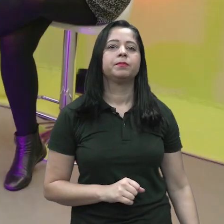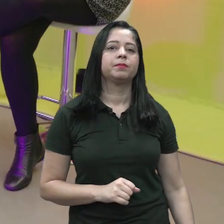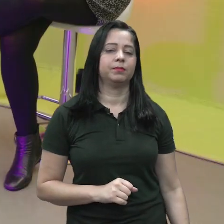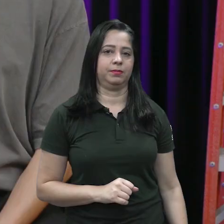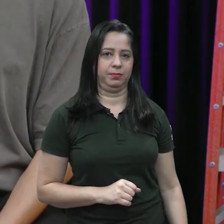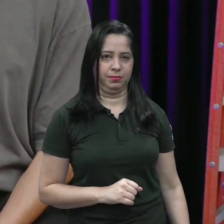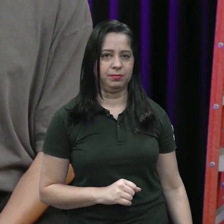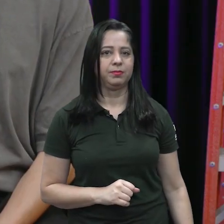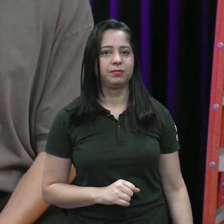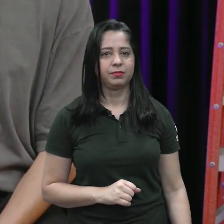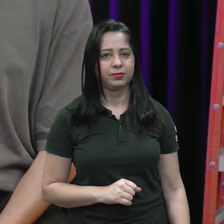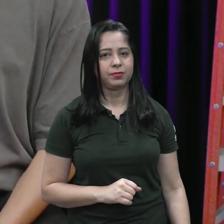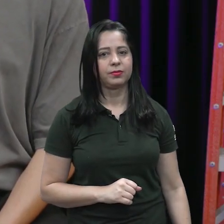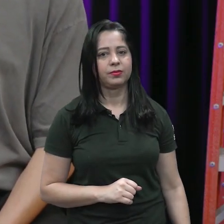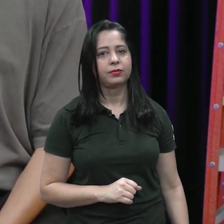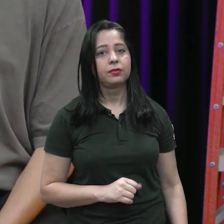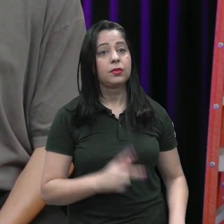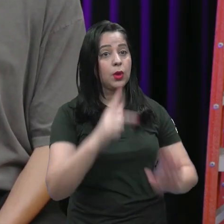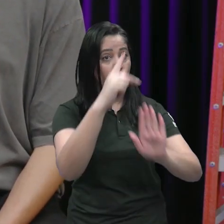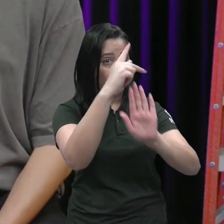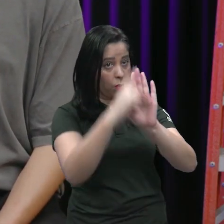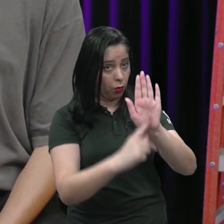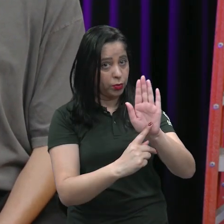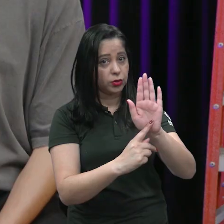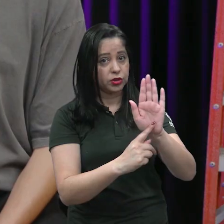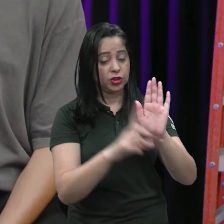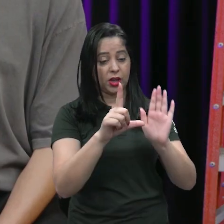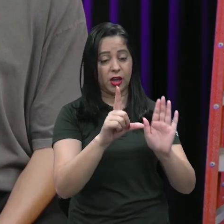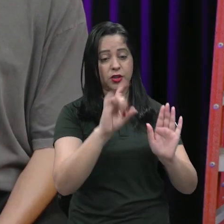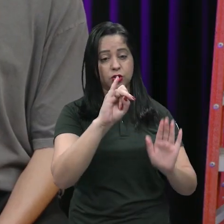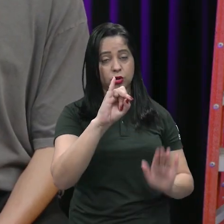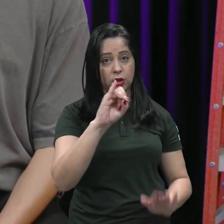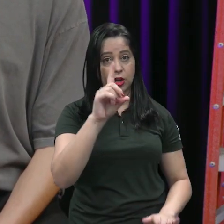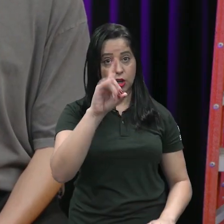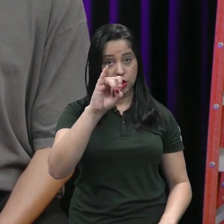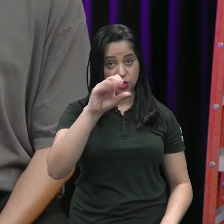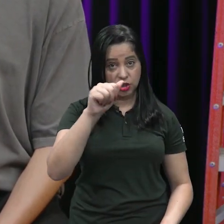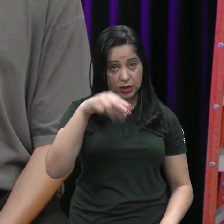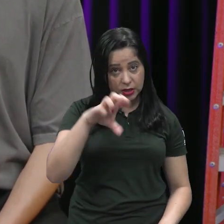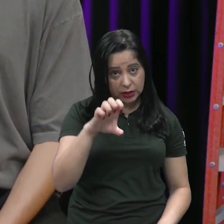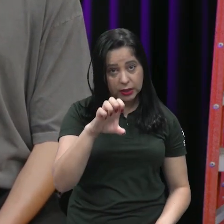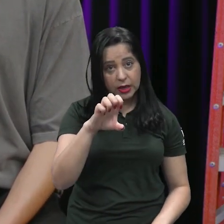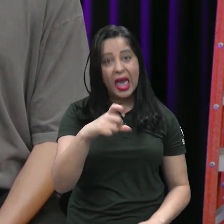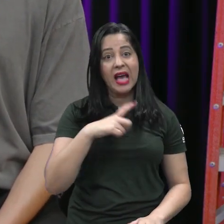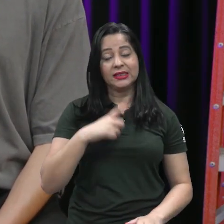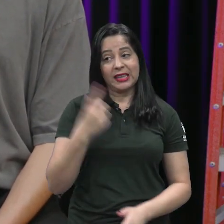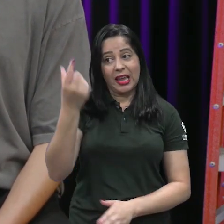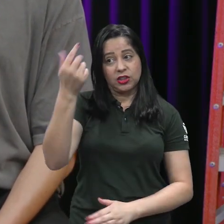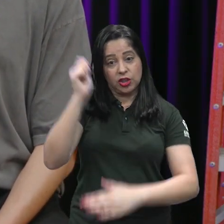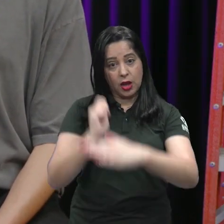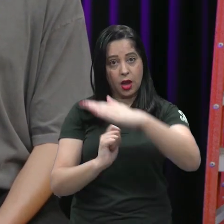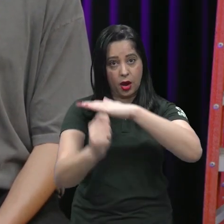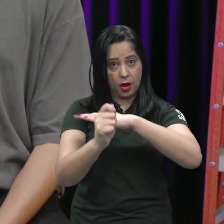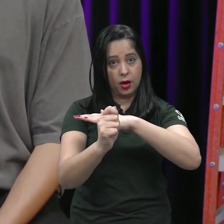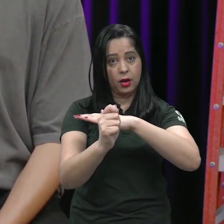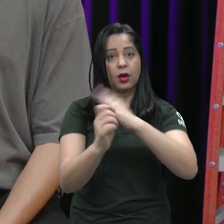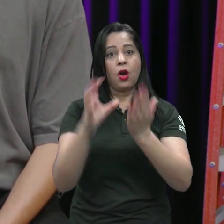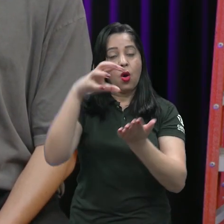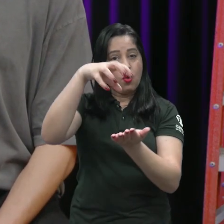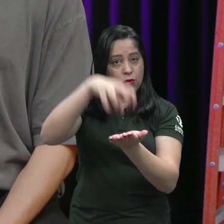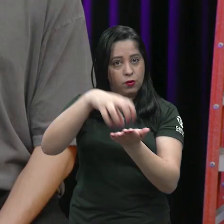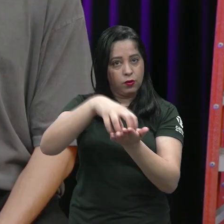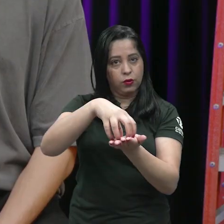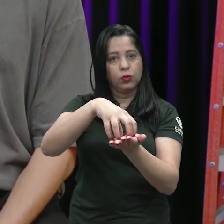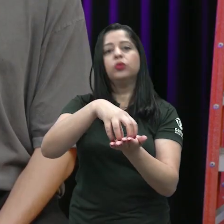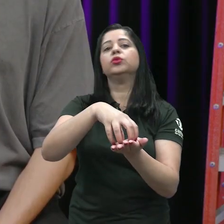Olha, a gente está falando desse projeto aqui, né, da Lidiane, que foi aprovado pelo Fundo Municipal de Cultura, viu? Então, para quem